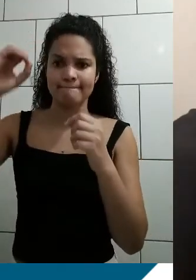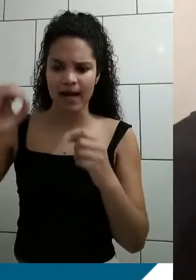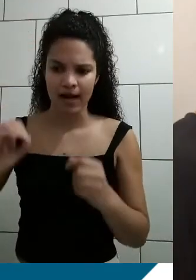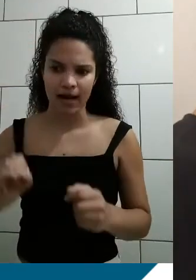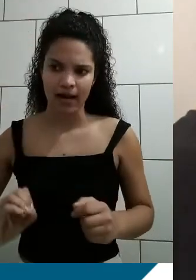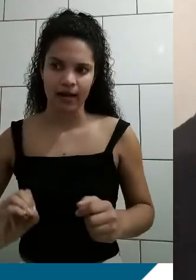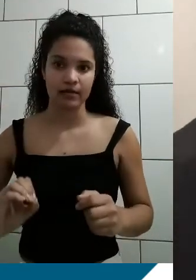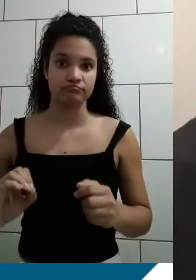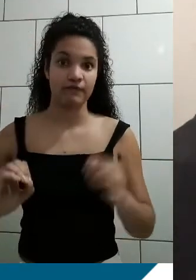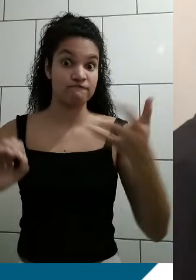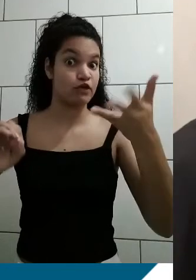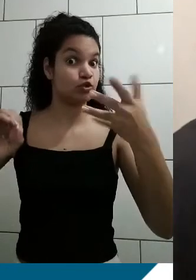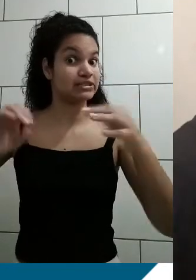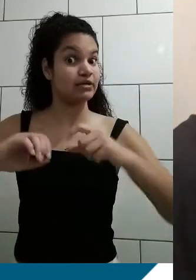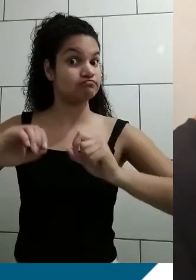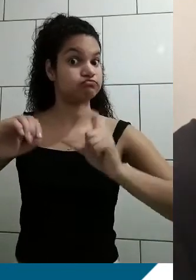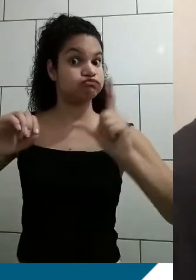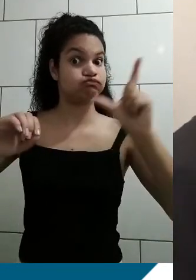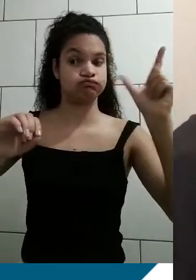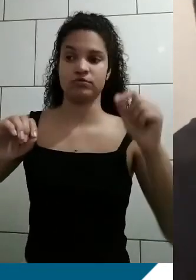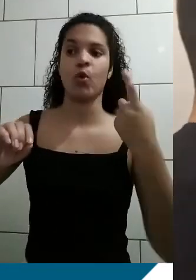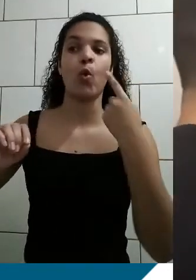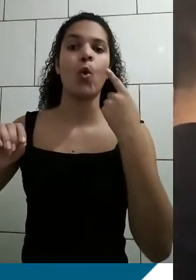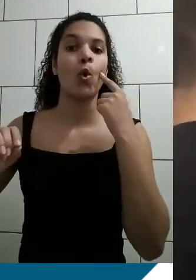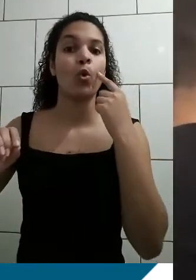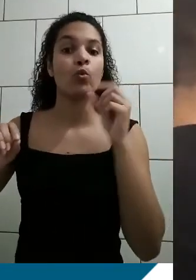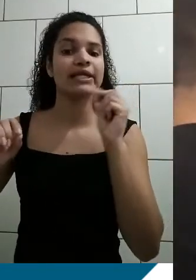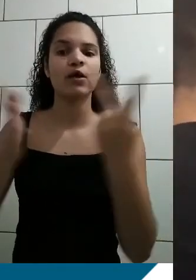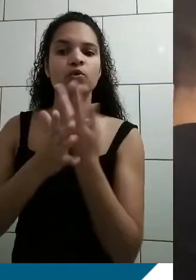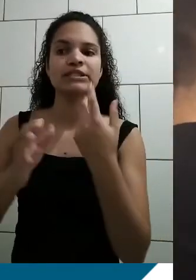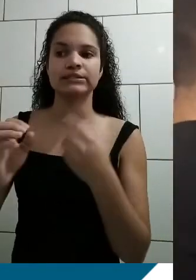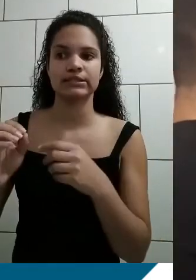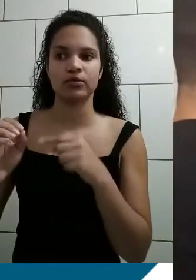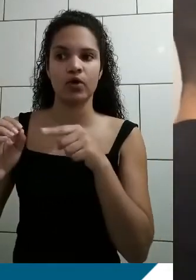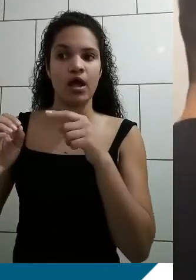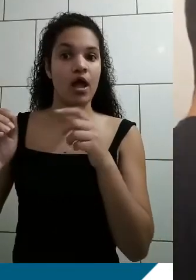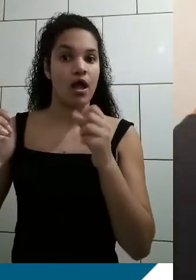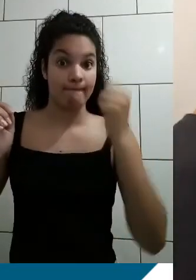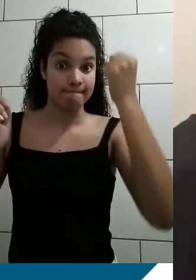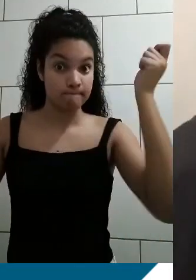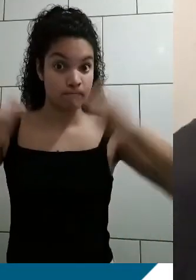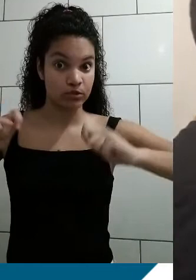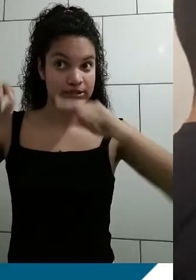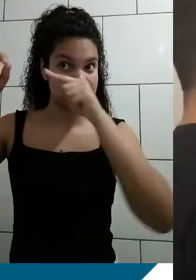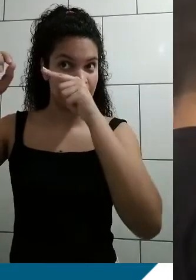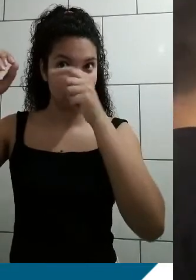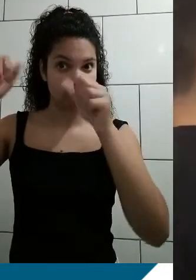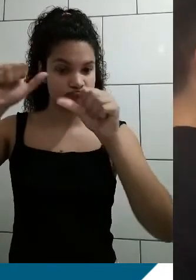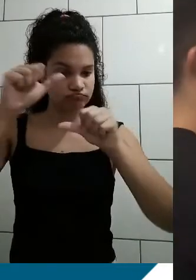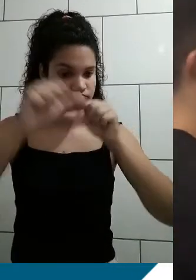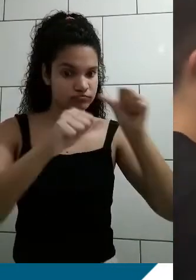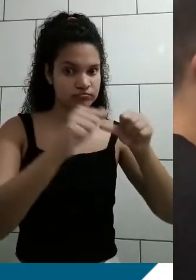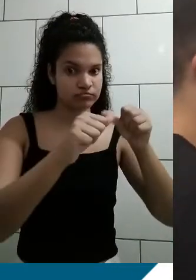da energia potencial gravitacional para a energia cinética, ou seja, transferindo energia da posição para a energia do movimento.